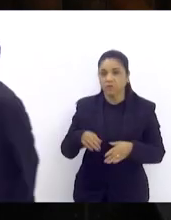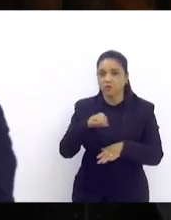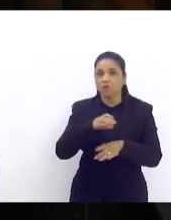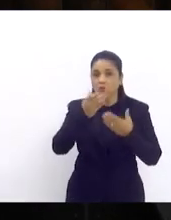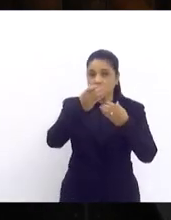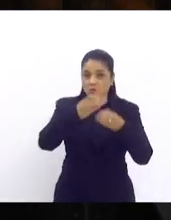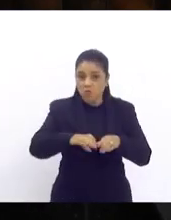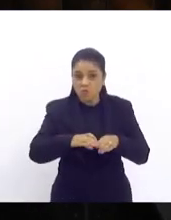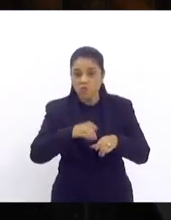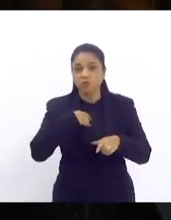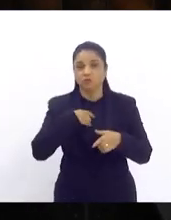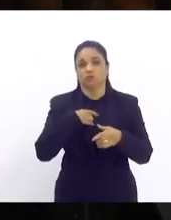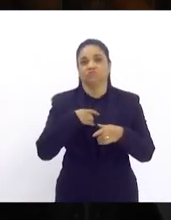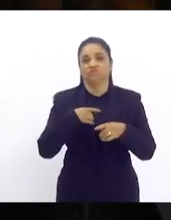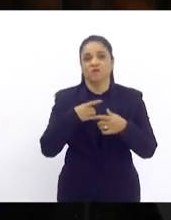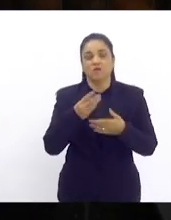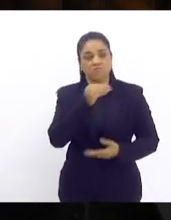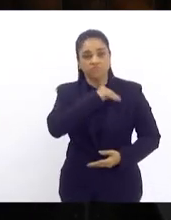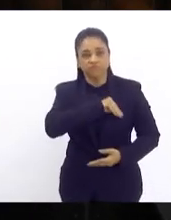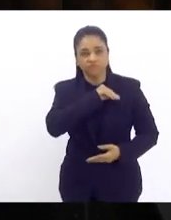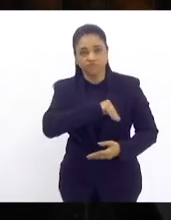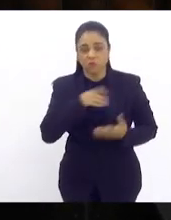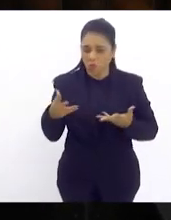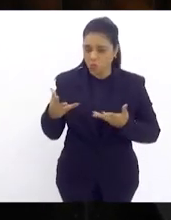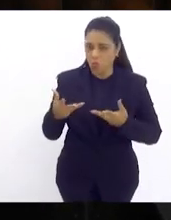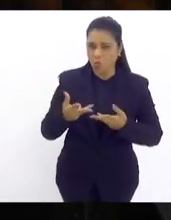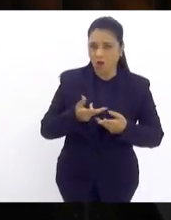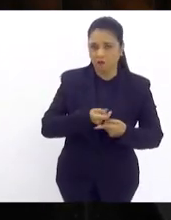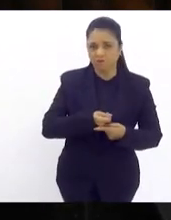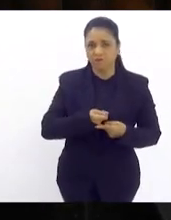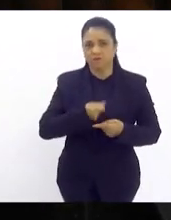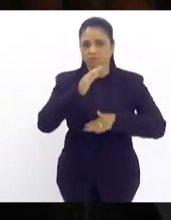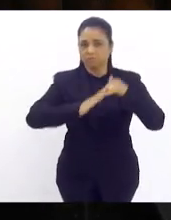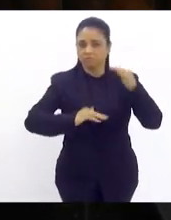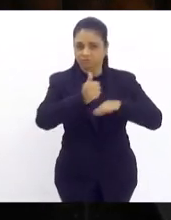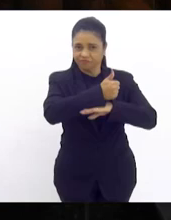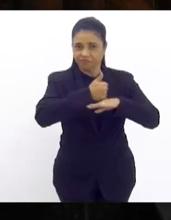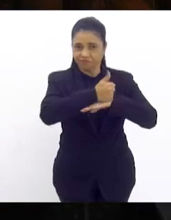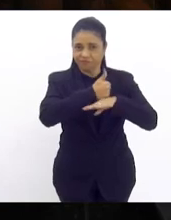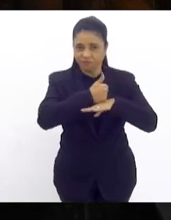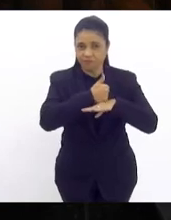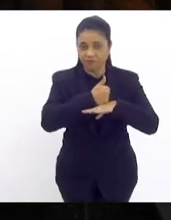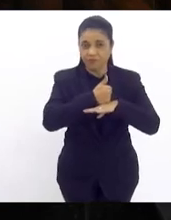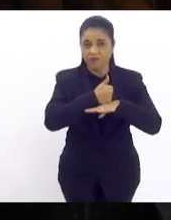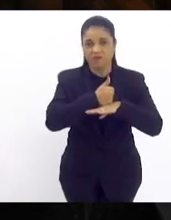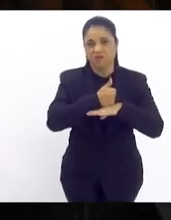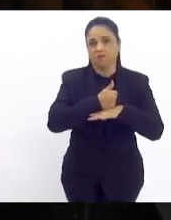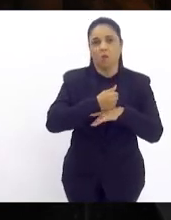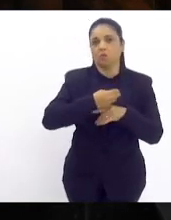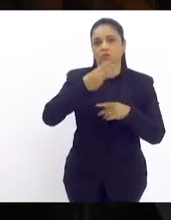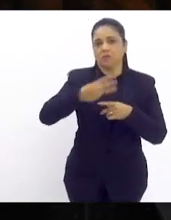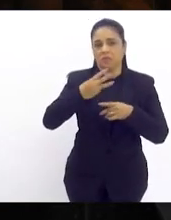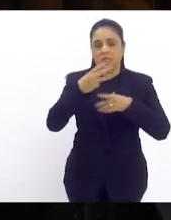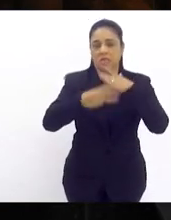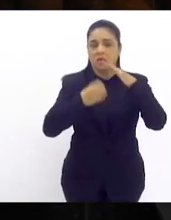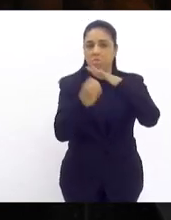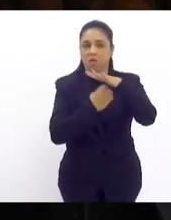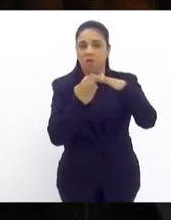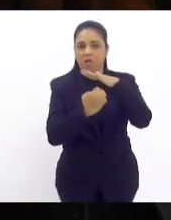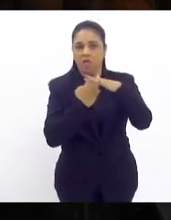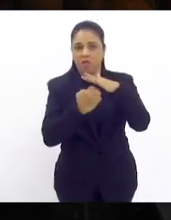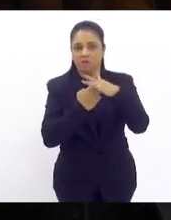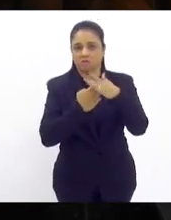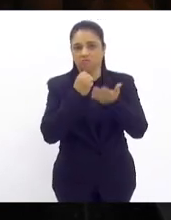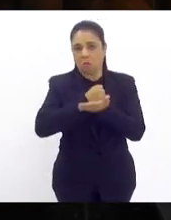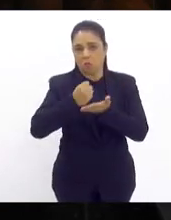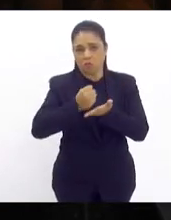e justamente remunerado e qualificado e não terceirizações através